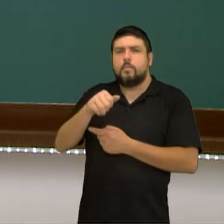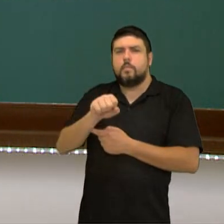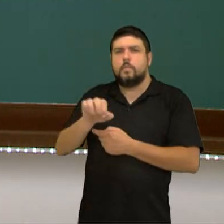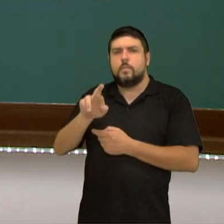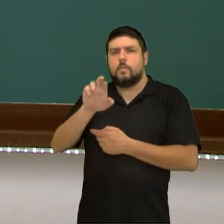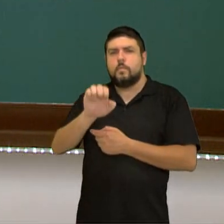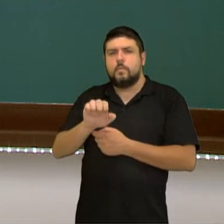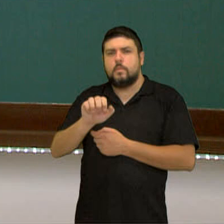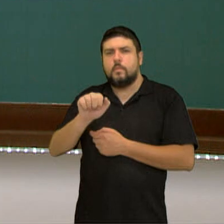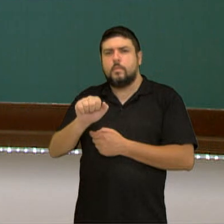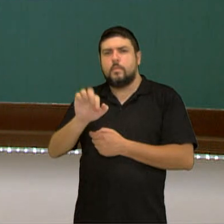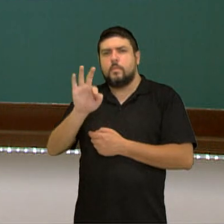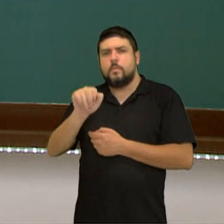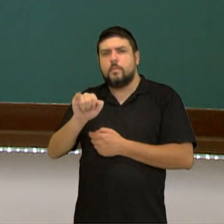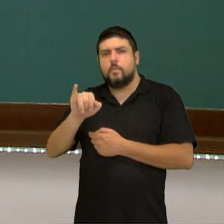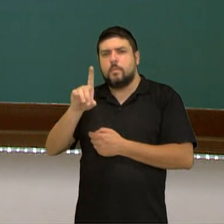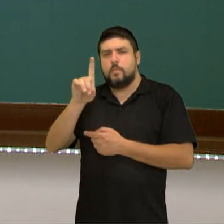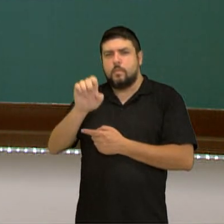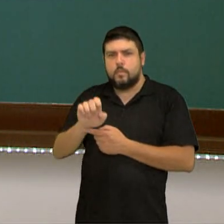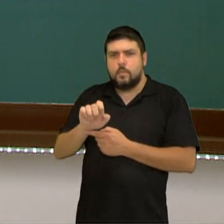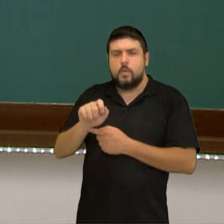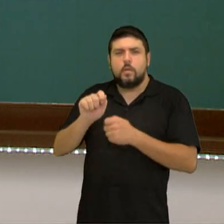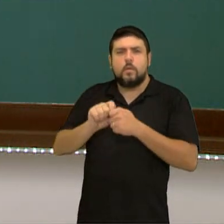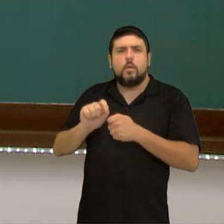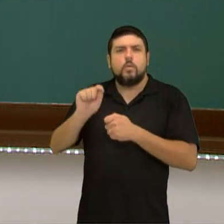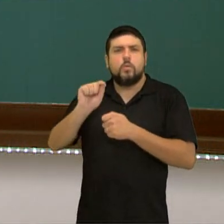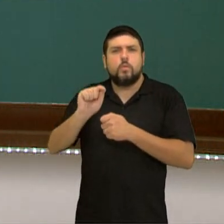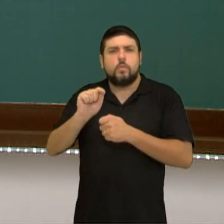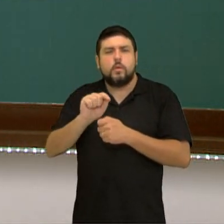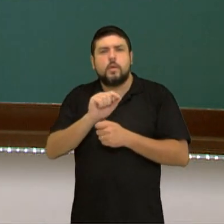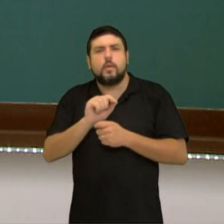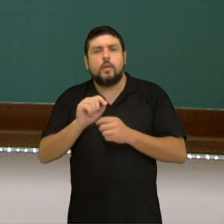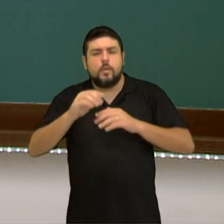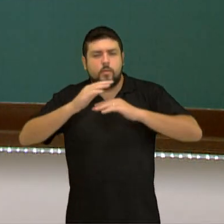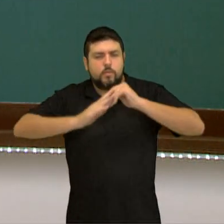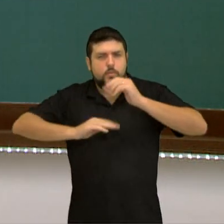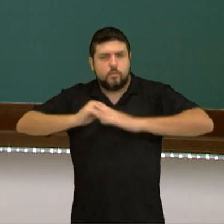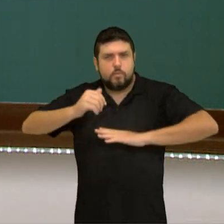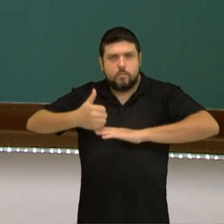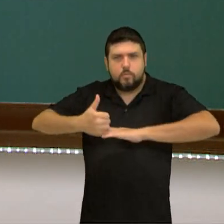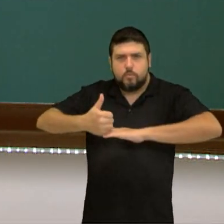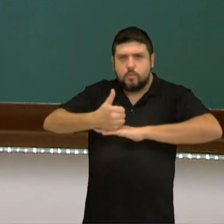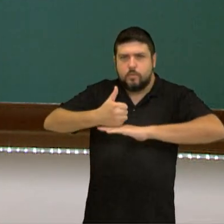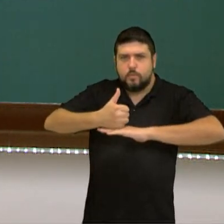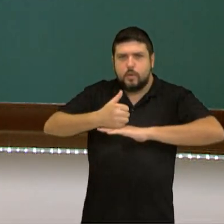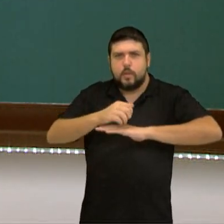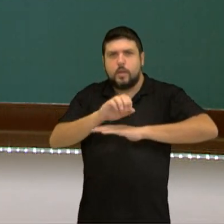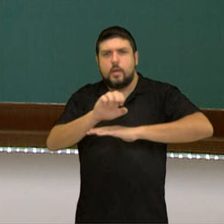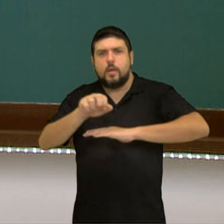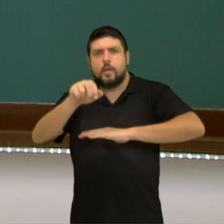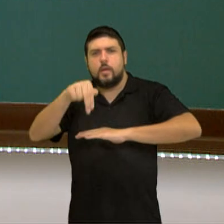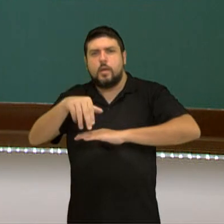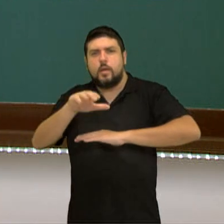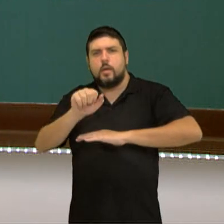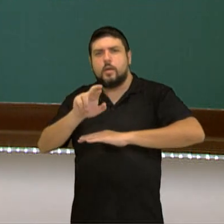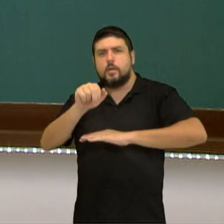foi encarnador. Você sabe o que era o cara que encarnava? Não é o cara que implica com o outro,